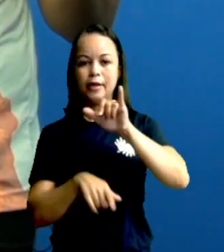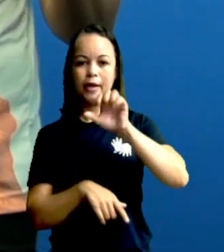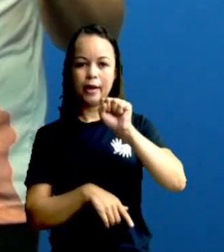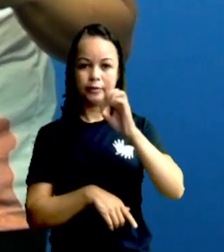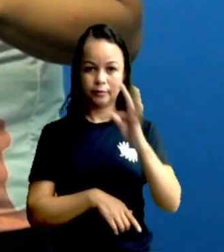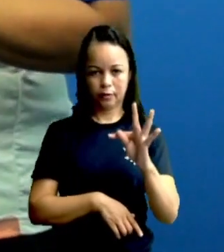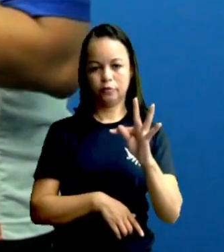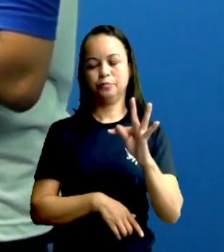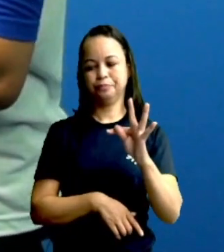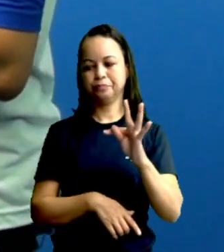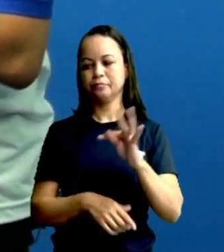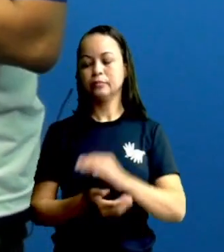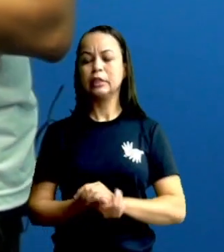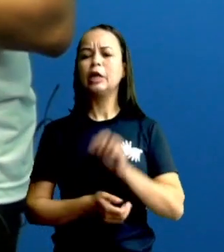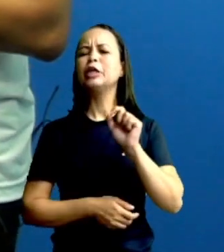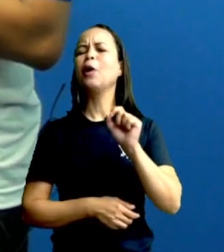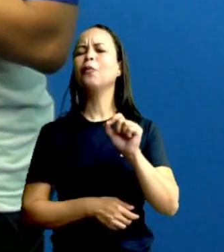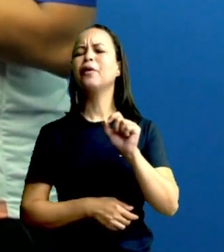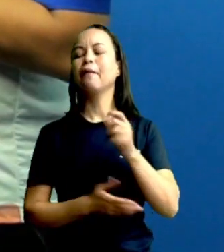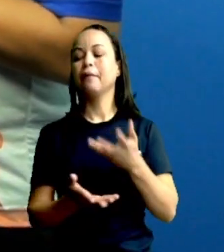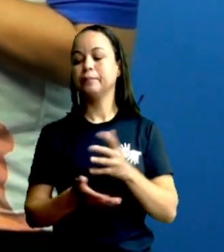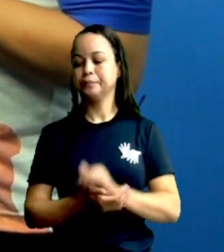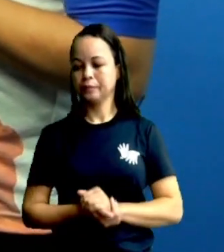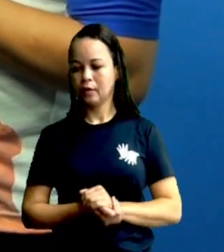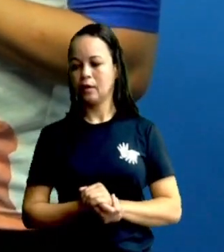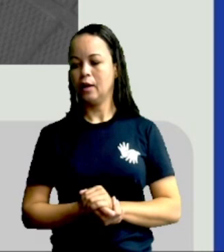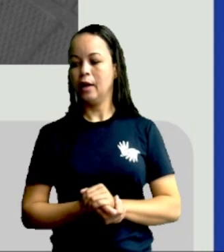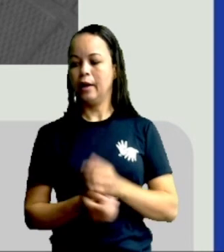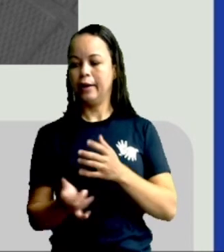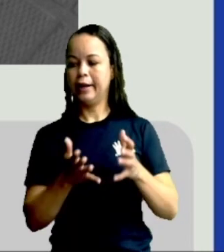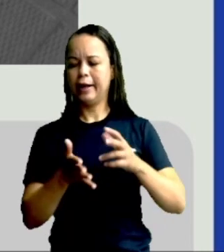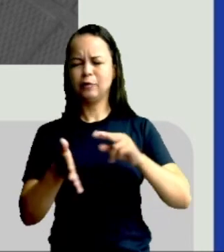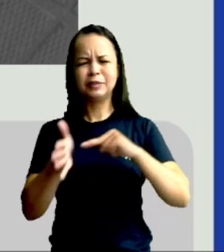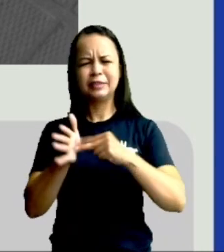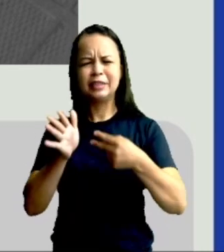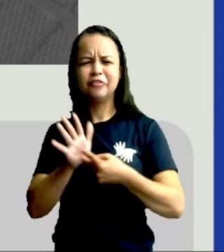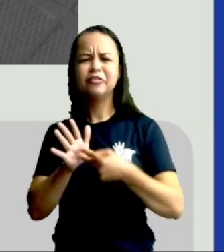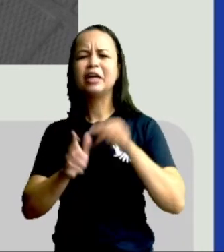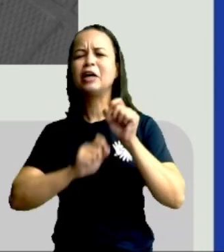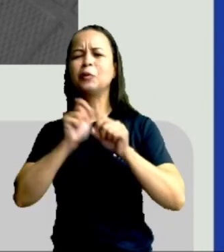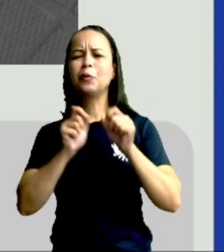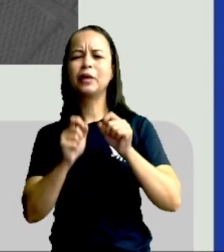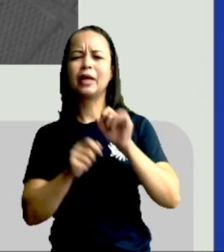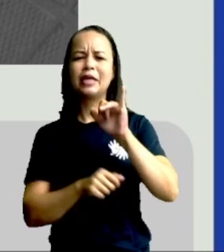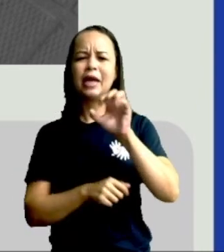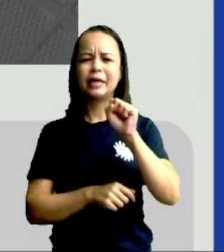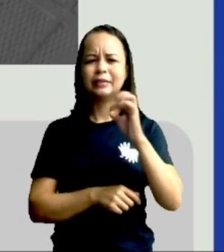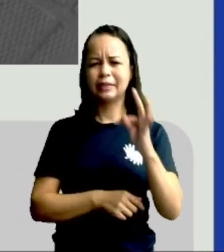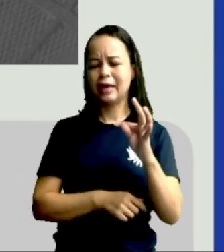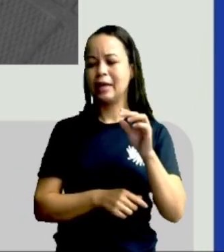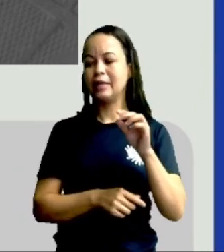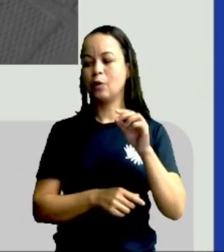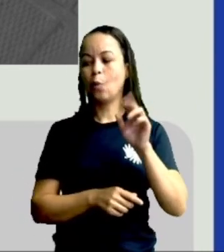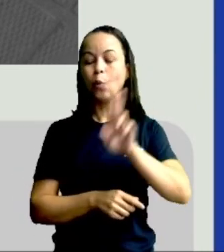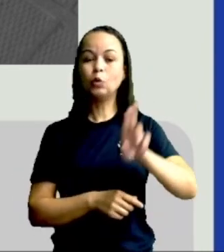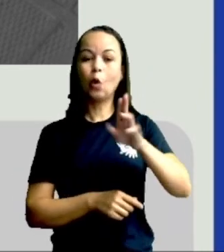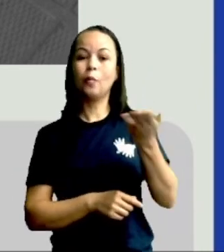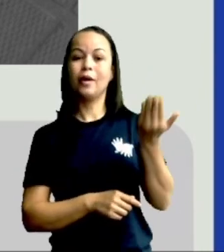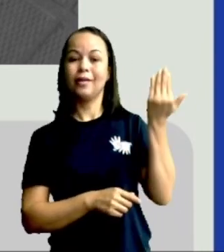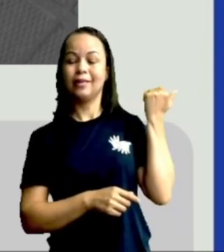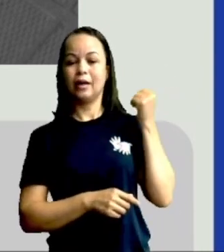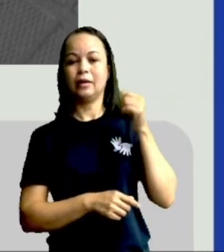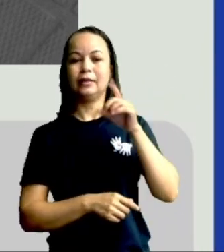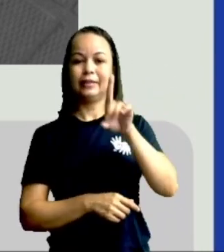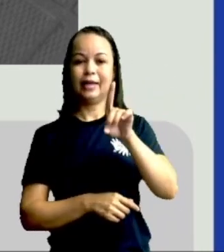IST, tá? Que seria o quê? A nomenclatura atualizada, antigamente era chamada de quê? De DST, que